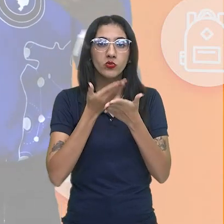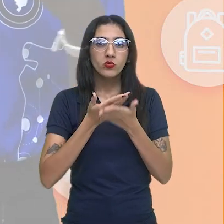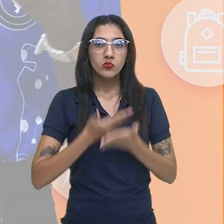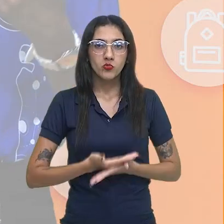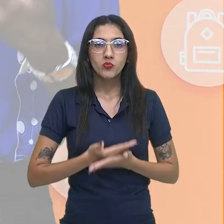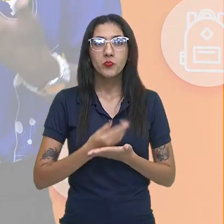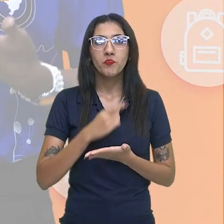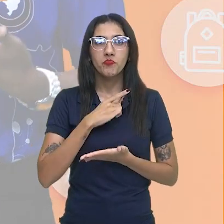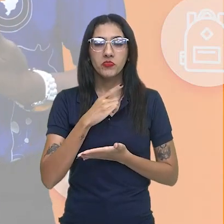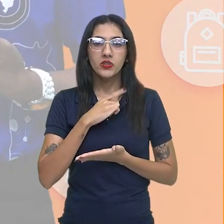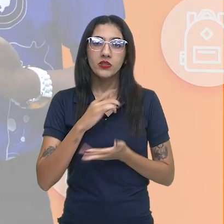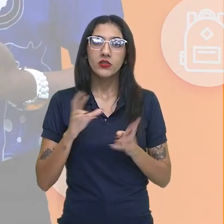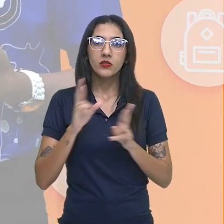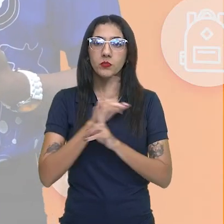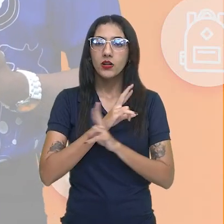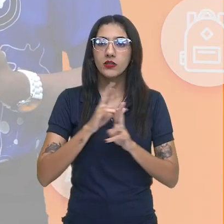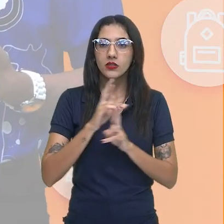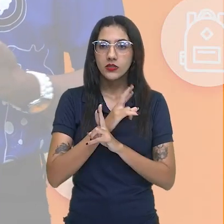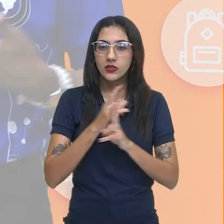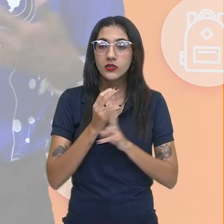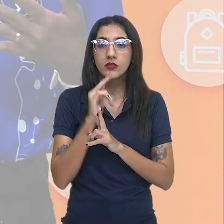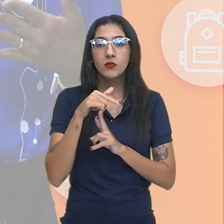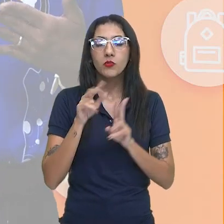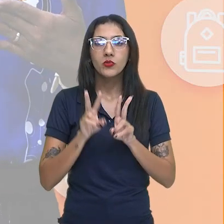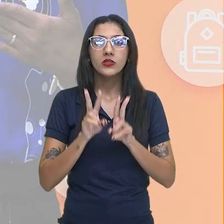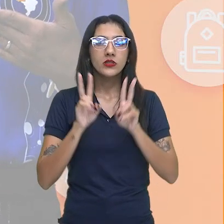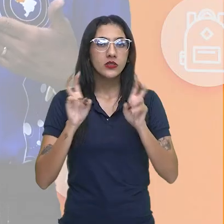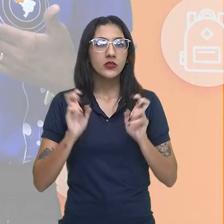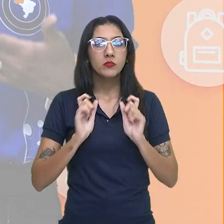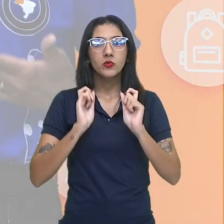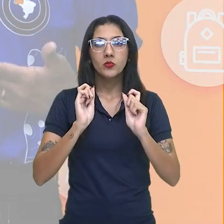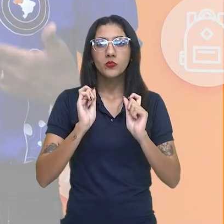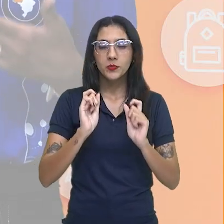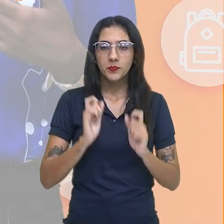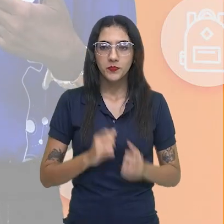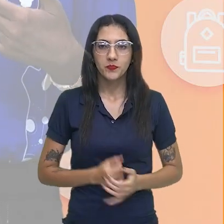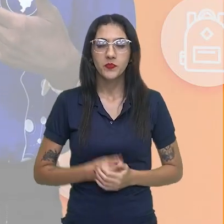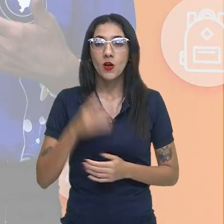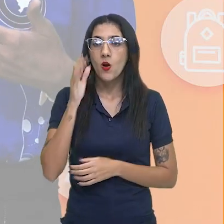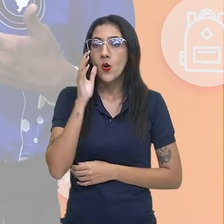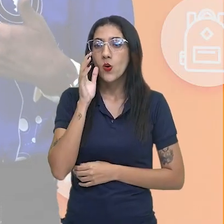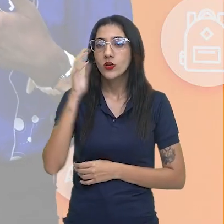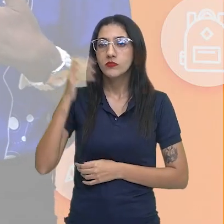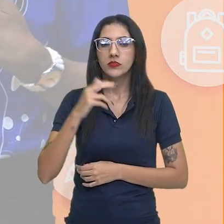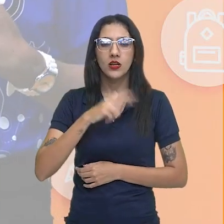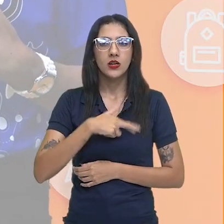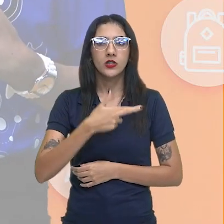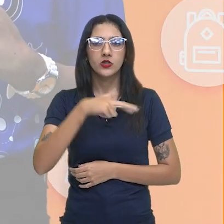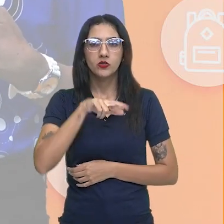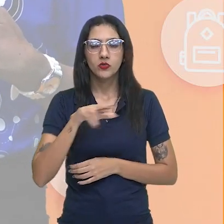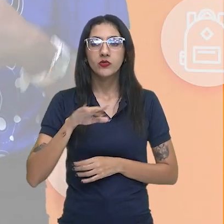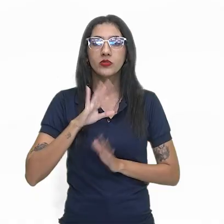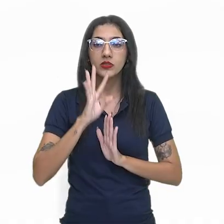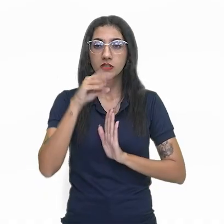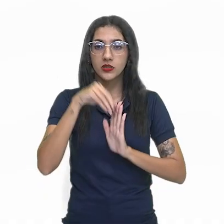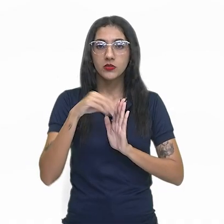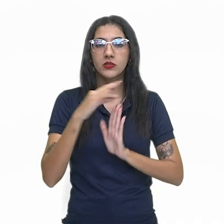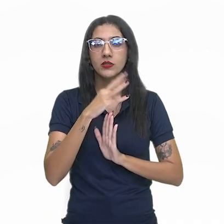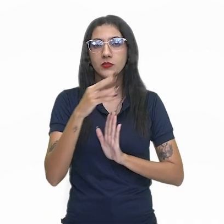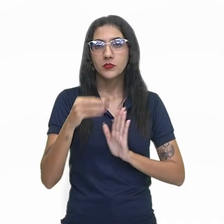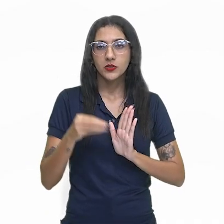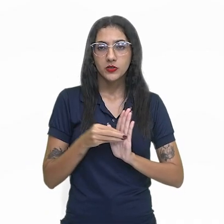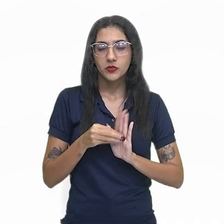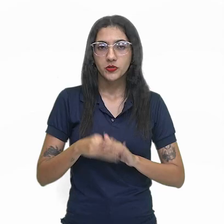que está relacionado a esta temática, que são as manifestações religiosas na Amazônia. Se